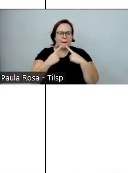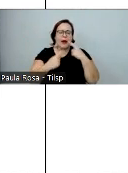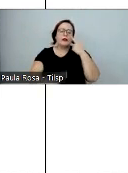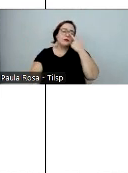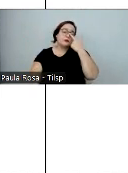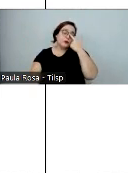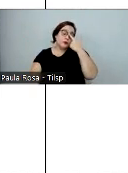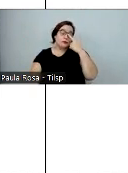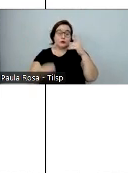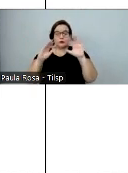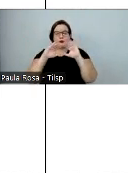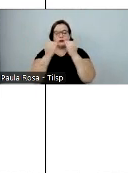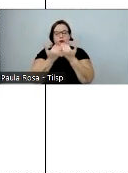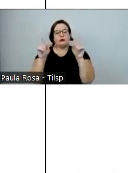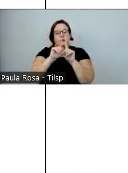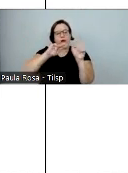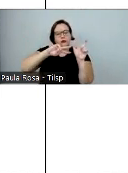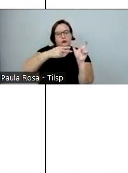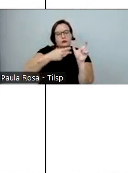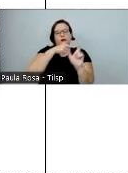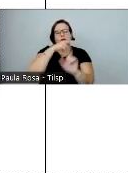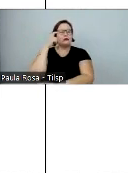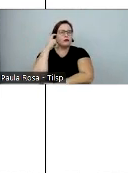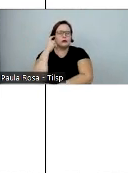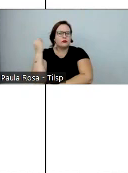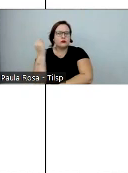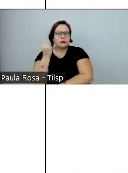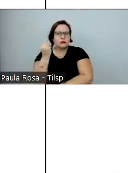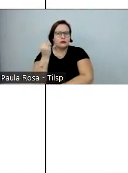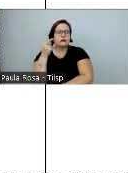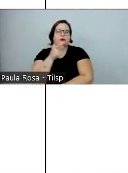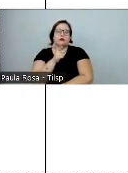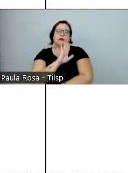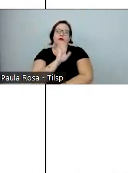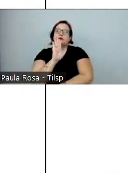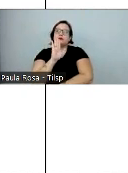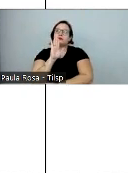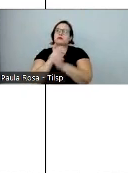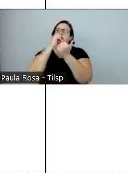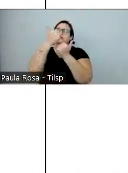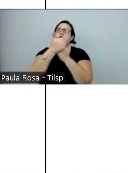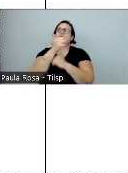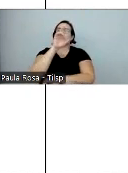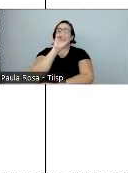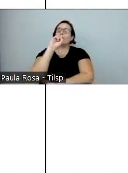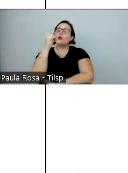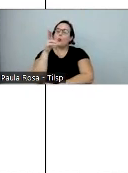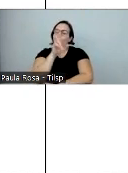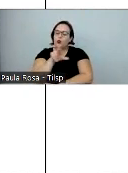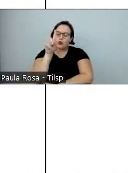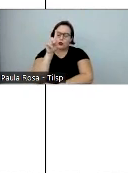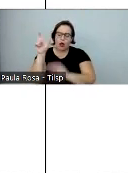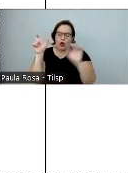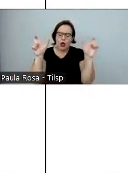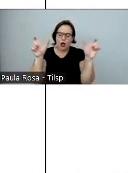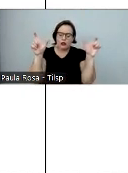comitê da definição no sentido de que medida esses termos eles não se sobrepõe ou eles não são sinônimos e chegou essa conclusão Depois